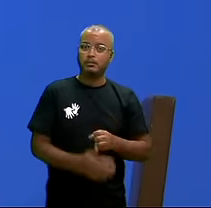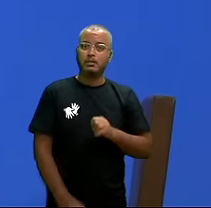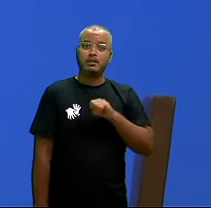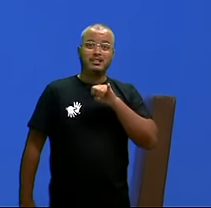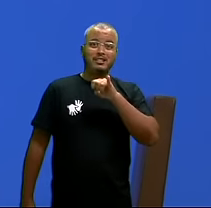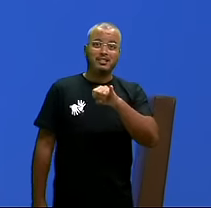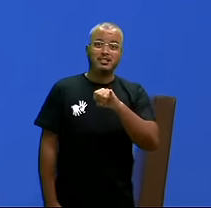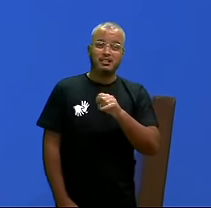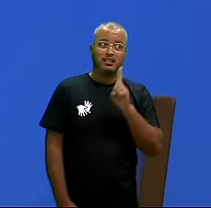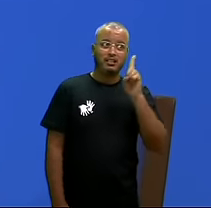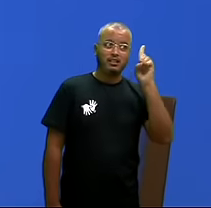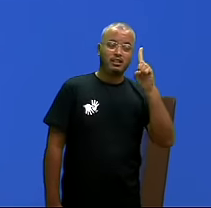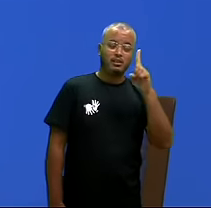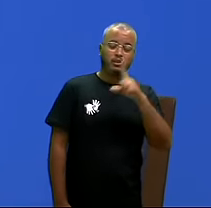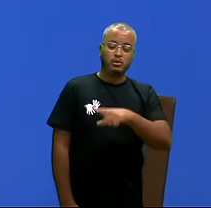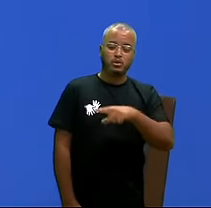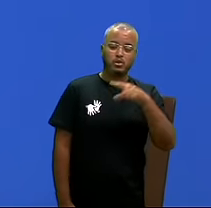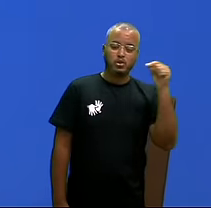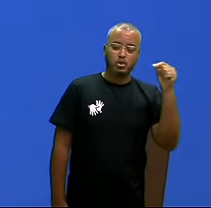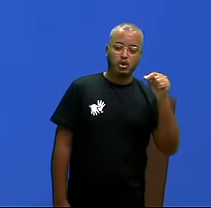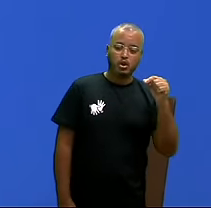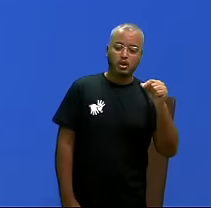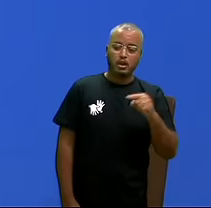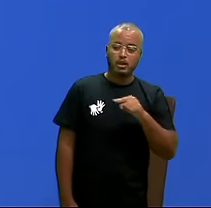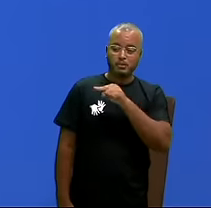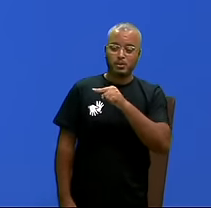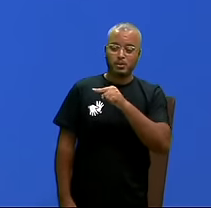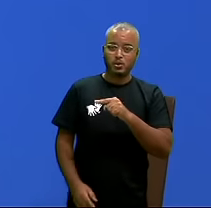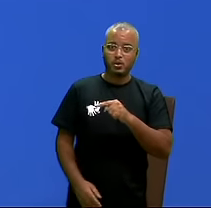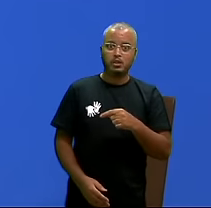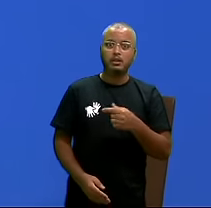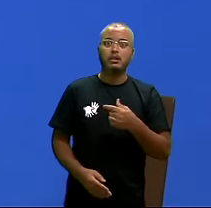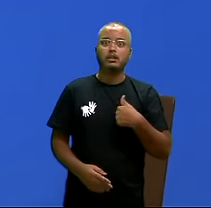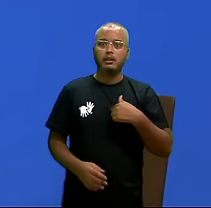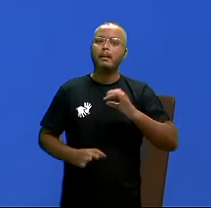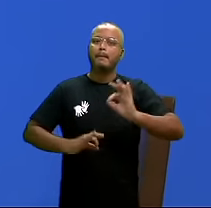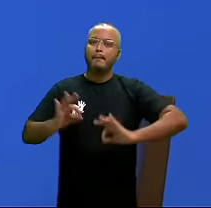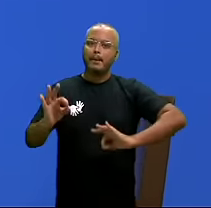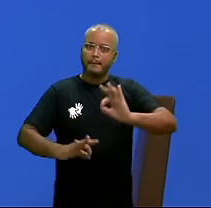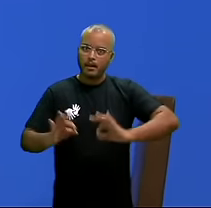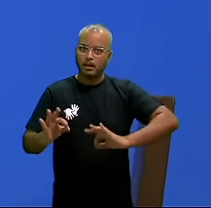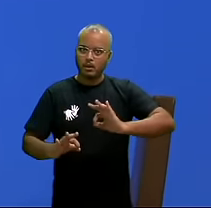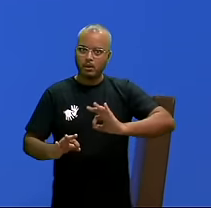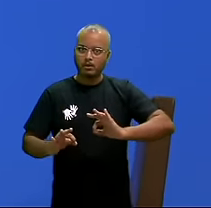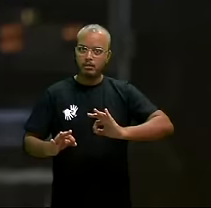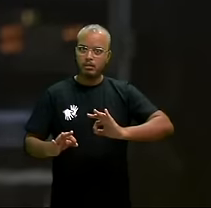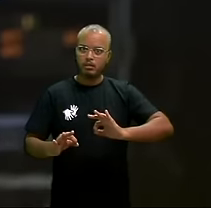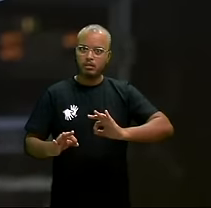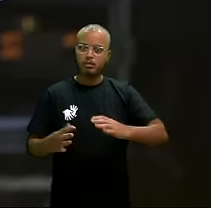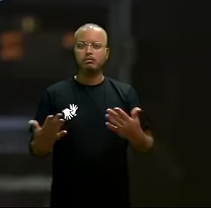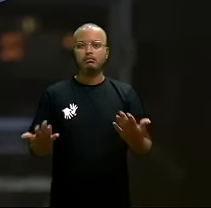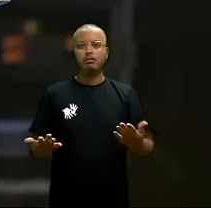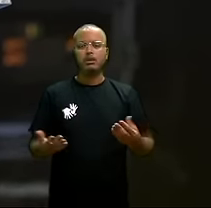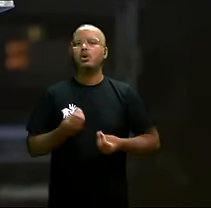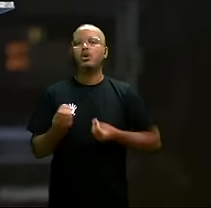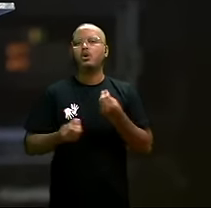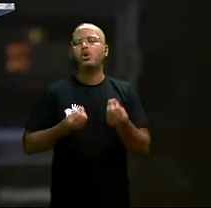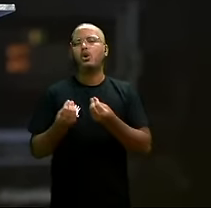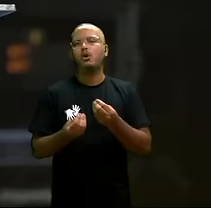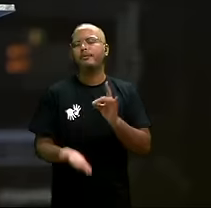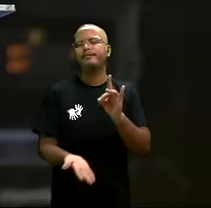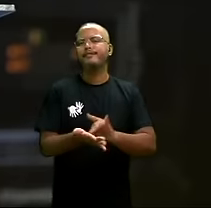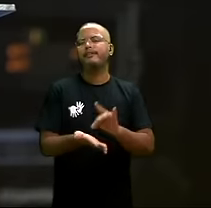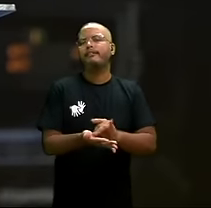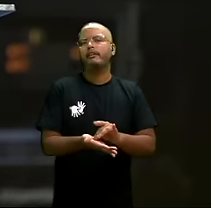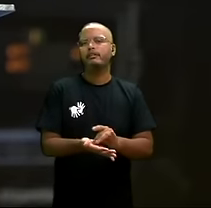os capacitados, mas capacita os escolhidos, e eu não me sinto capaz para fazer algo, então Deus não me escolheu. Olha a mentira do diabo aí. Isso não tem nada a